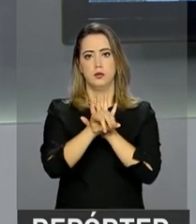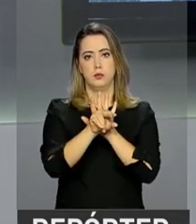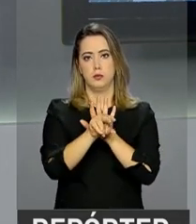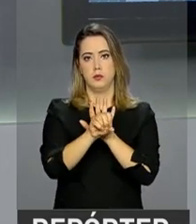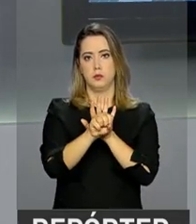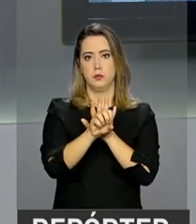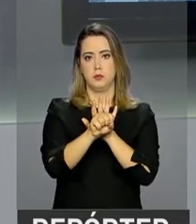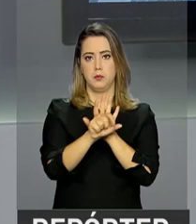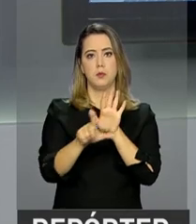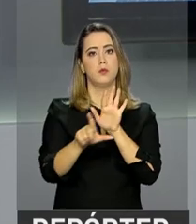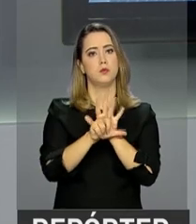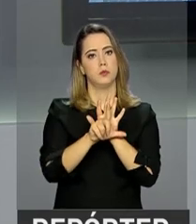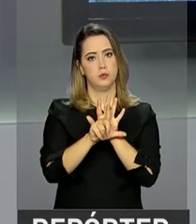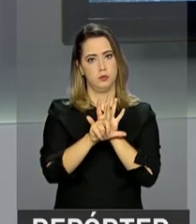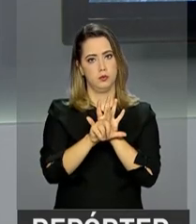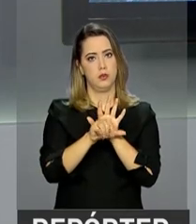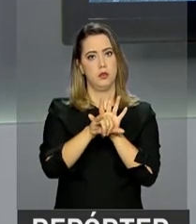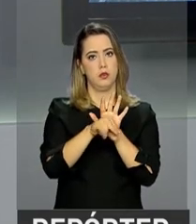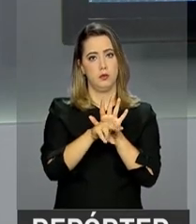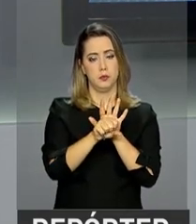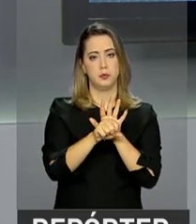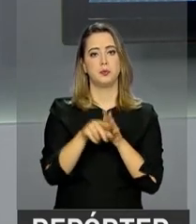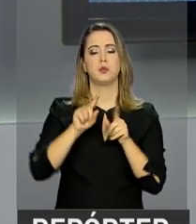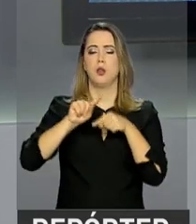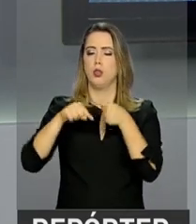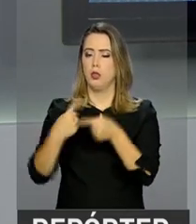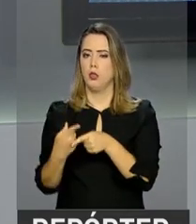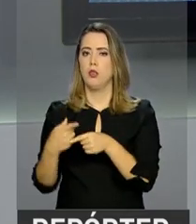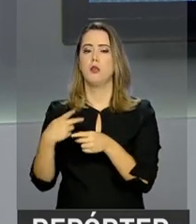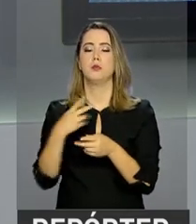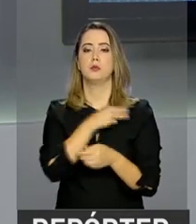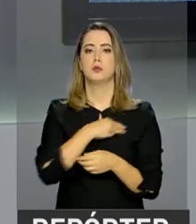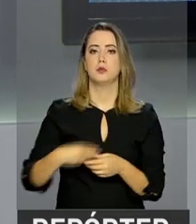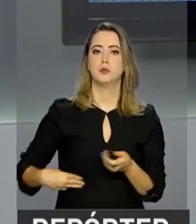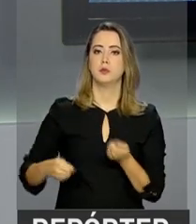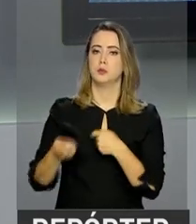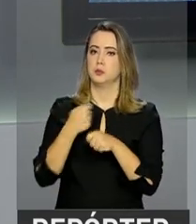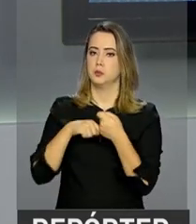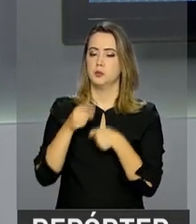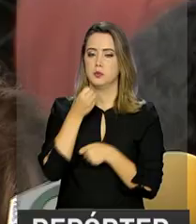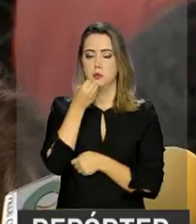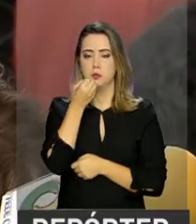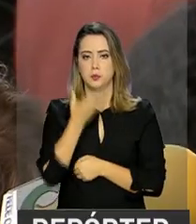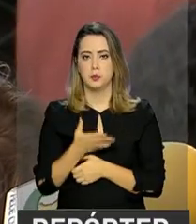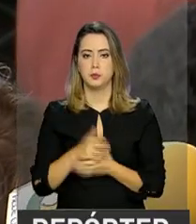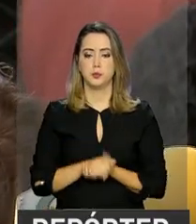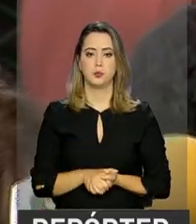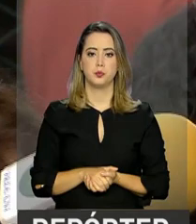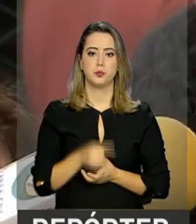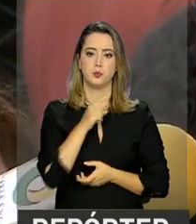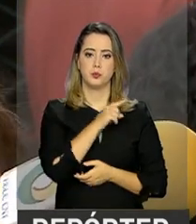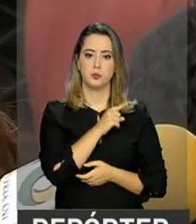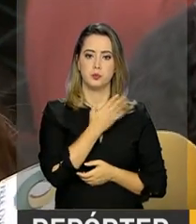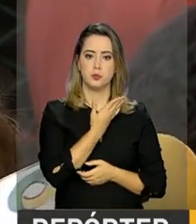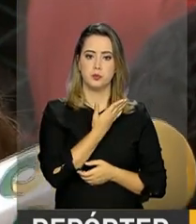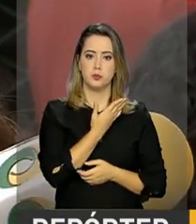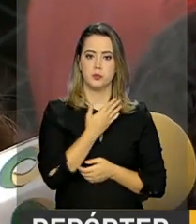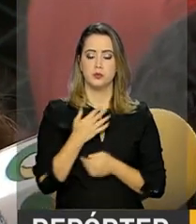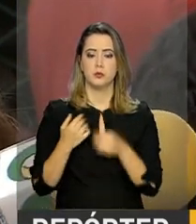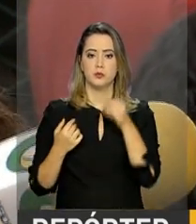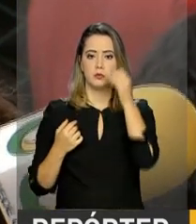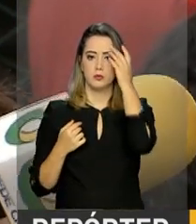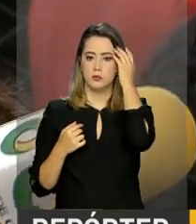ministro da Fazenda, Henrique Meirelles, se mostrou otimista com a tramitação da proposta. E agora